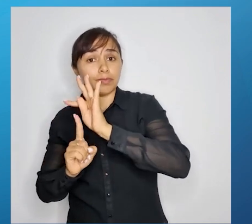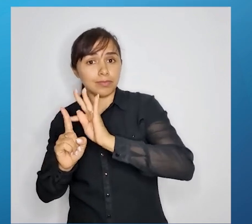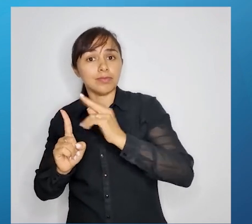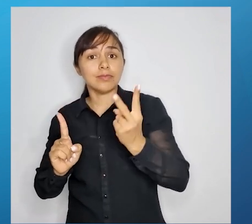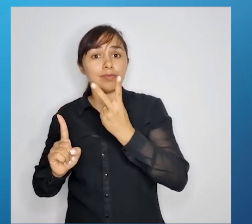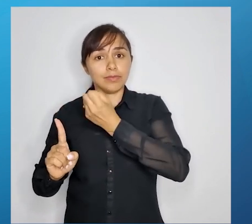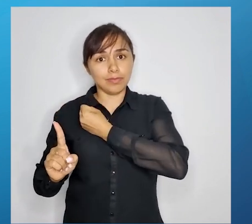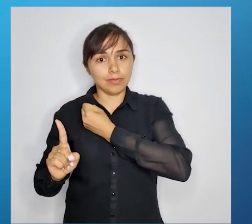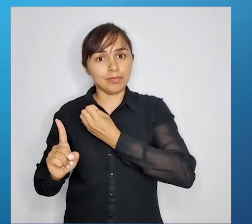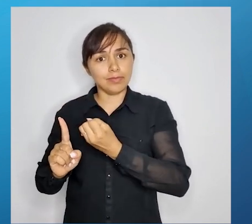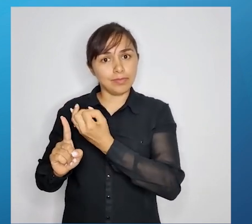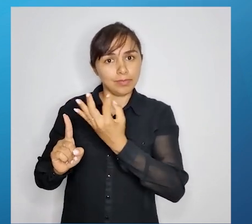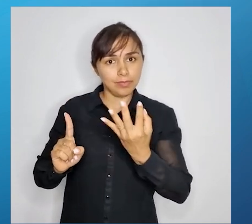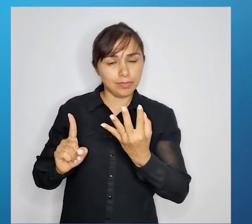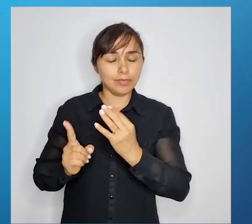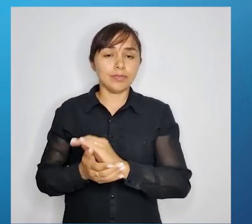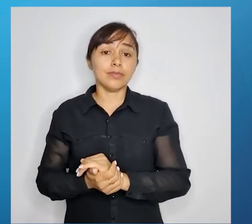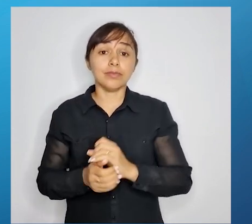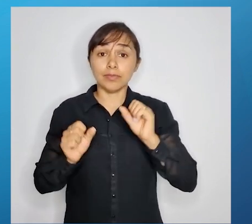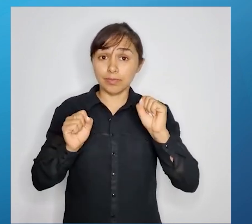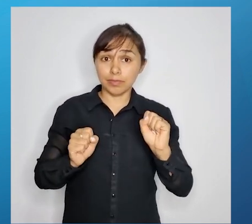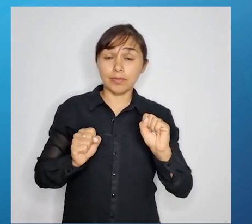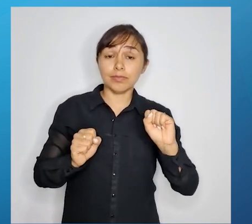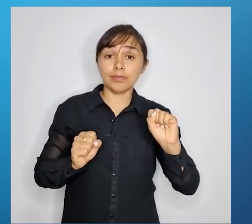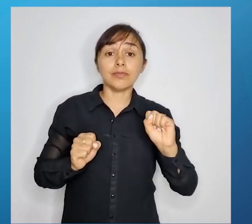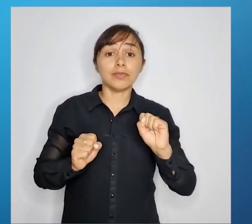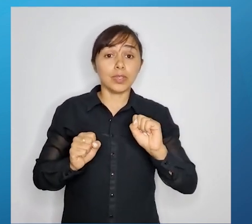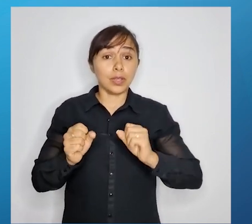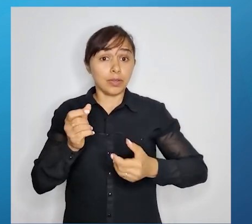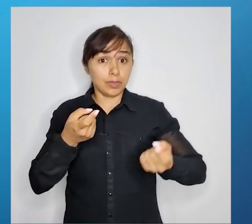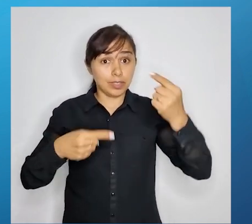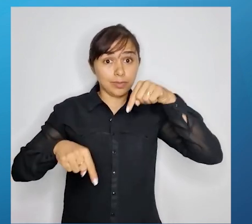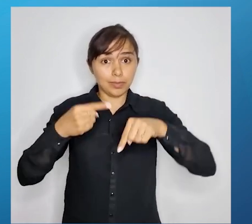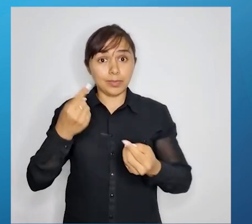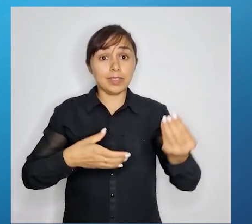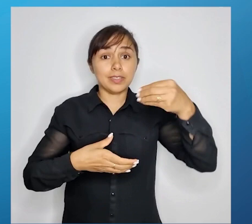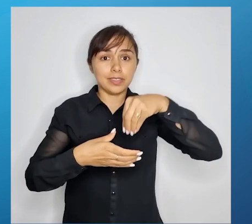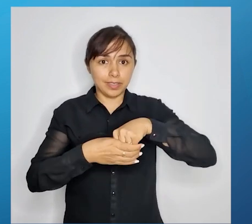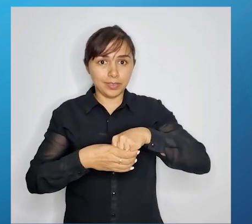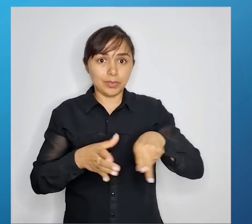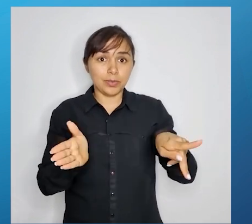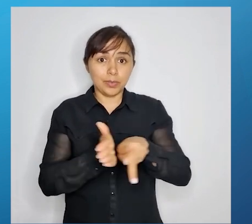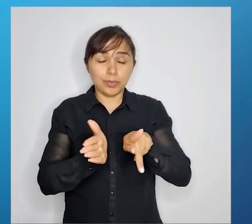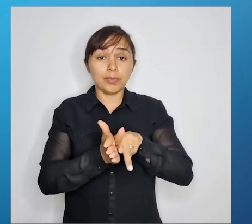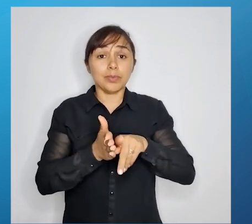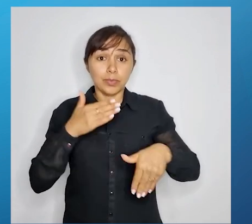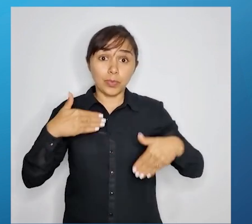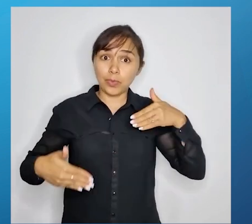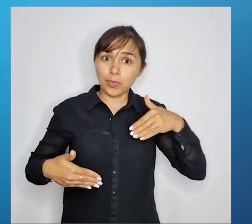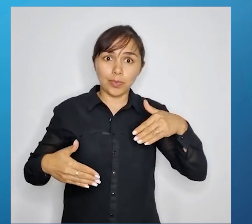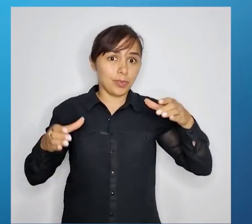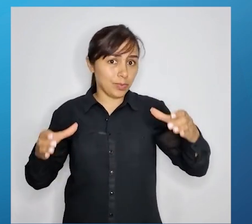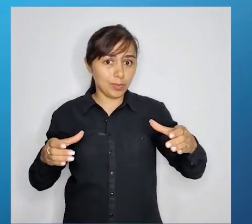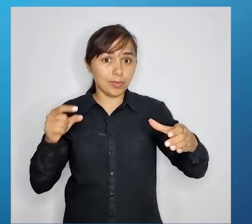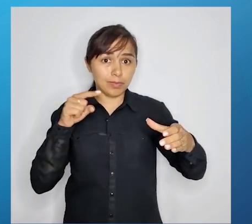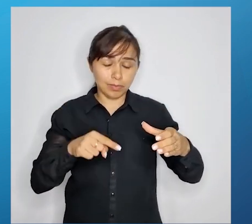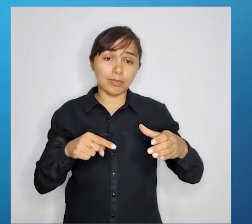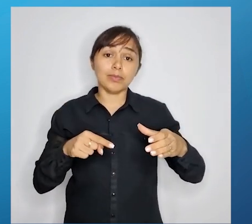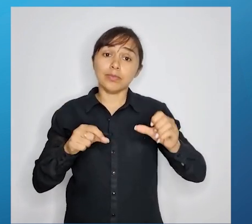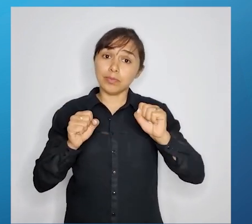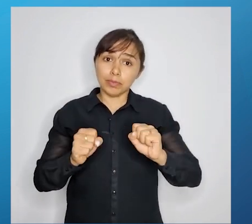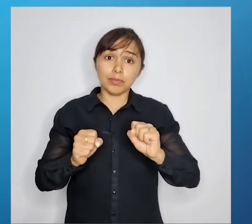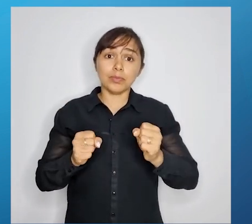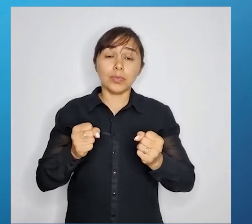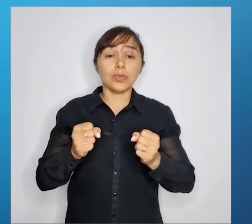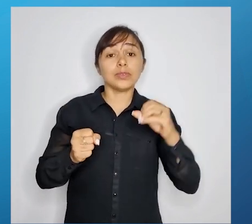A transmissão do calor pode ocorrer dentro do próprio corpo ou de um corpo para outro. Então, a transmissão, por definição, é necessário